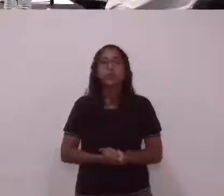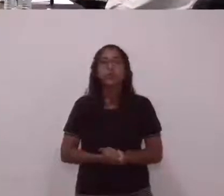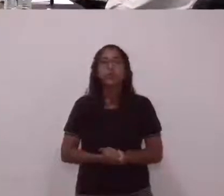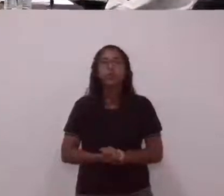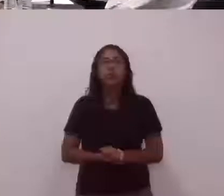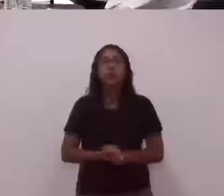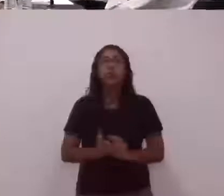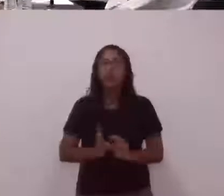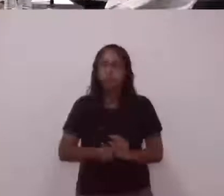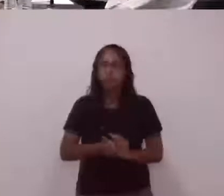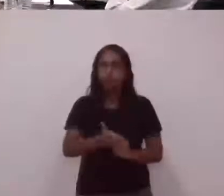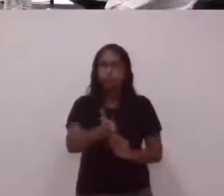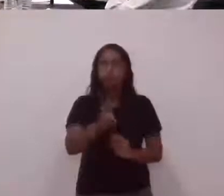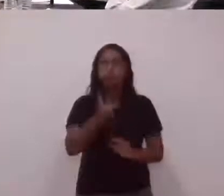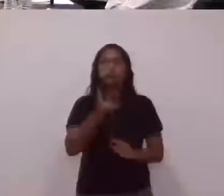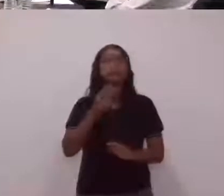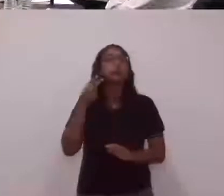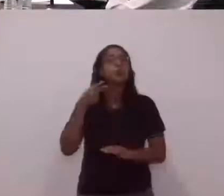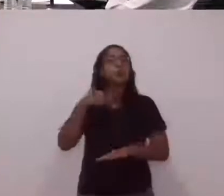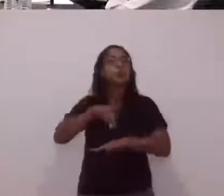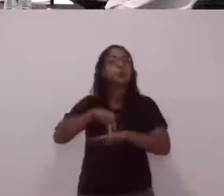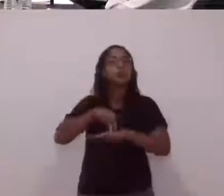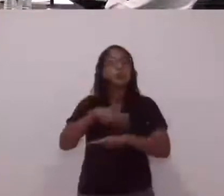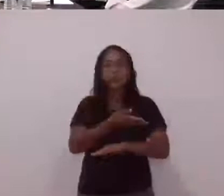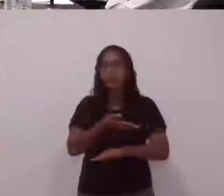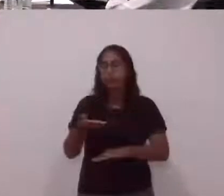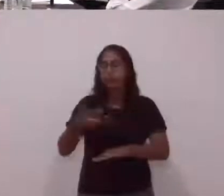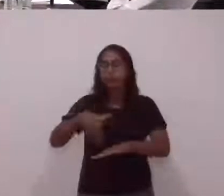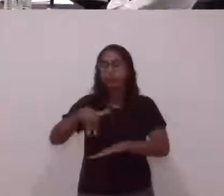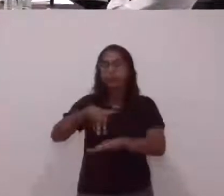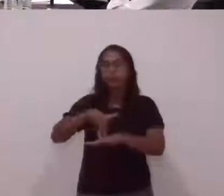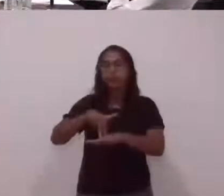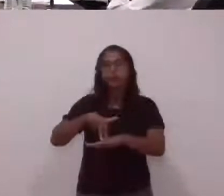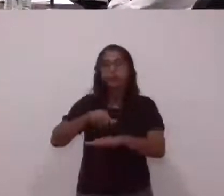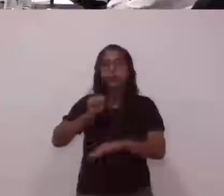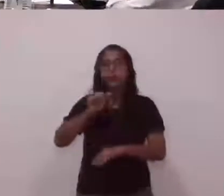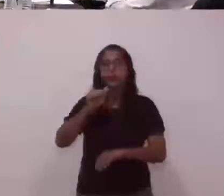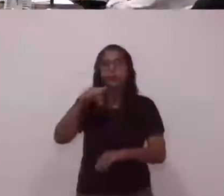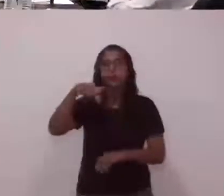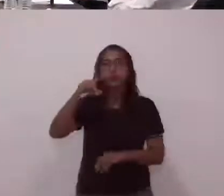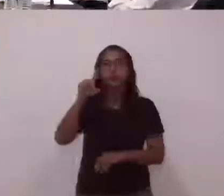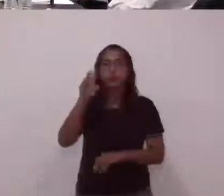continuo o encaminhamento dos vereadores peço a palavra senhor presidente a palavra do vereador Sandro Rebeca